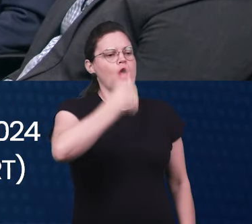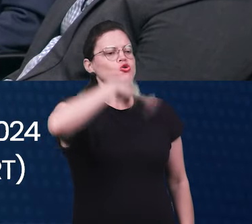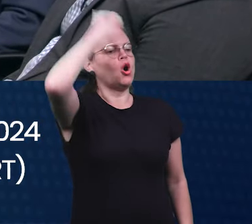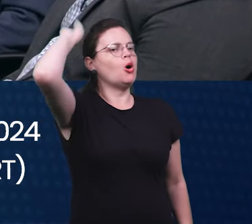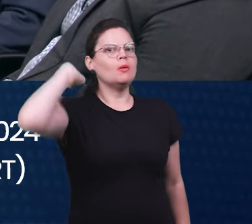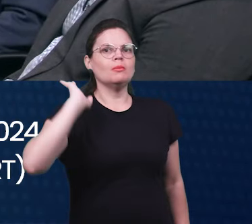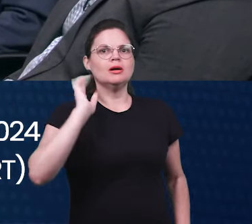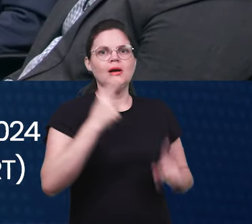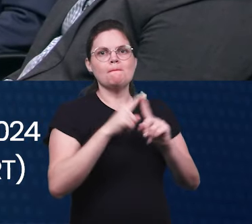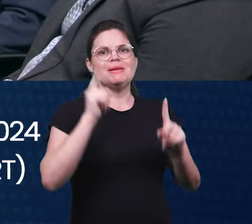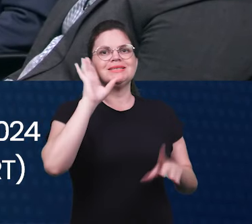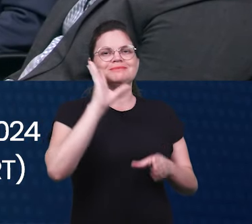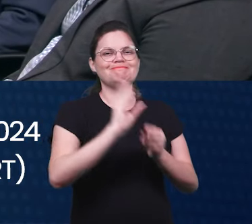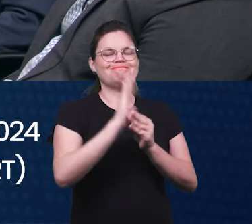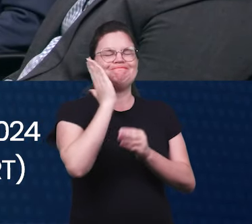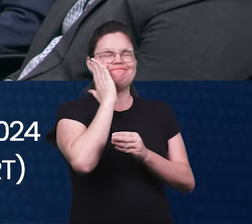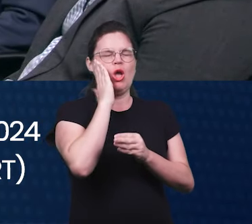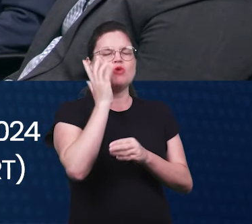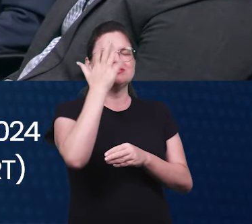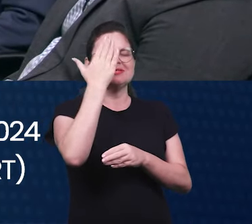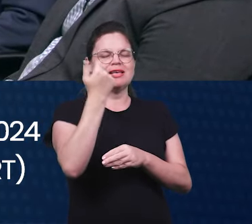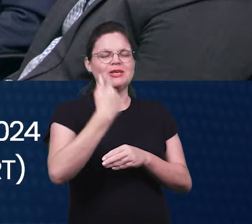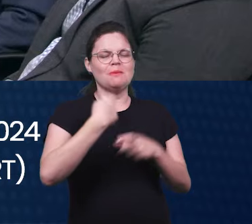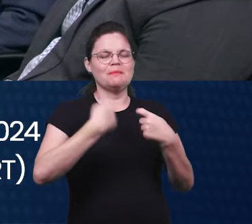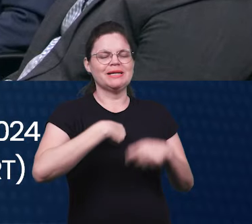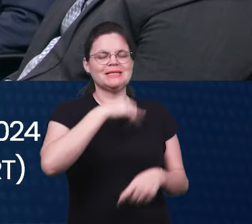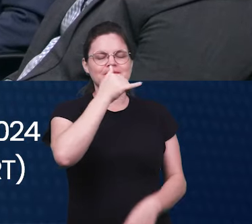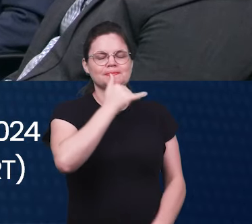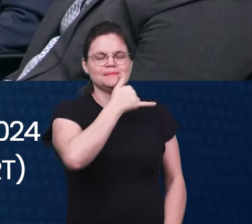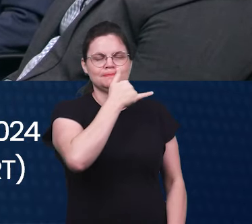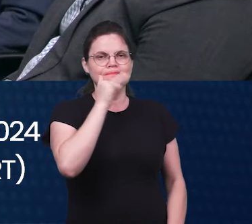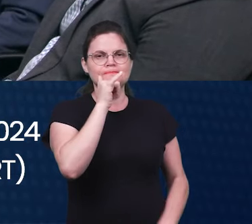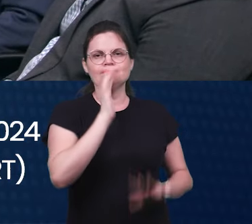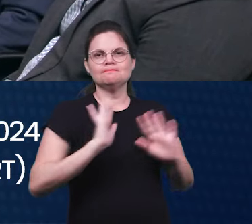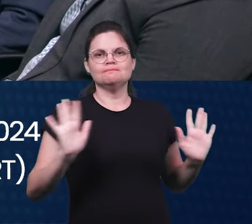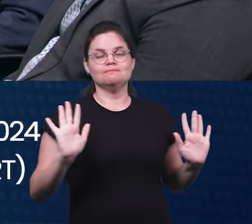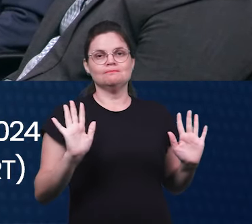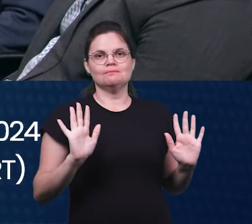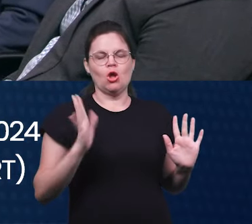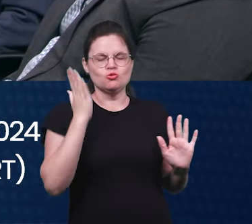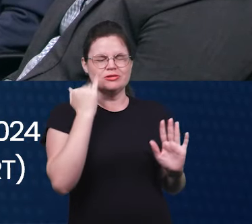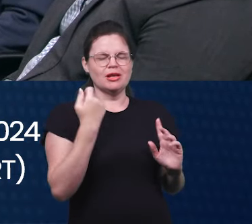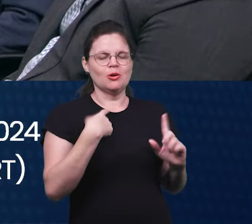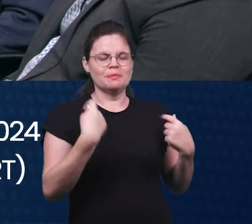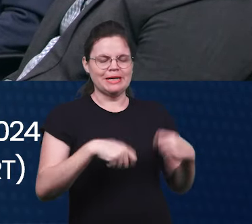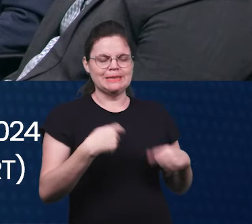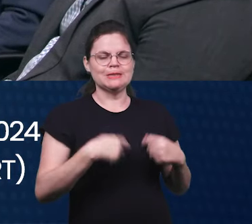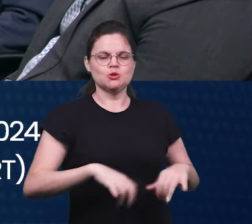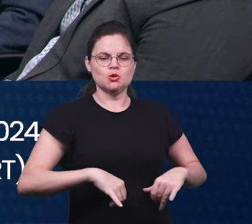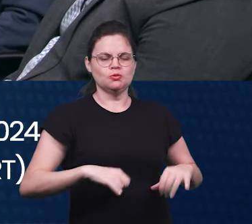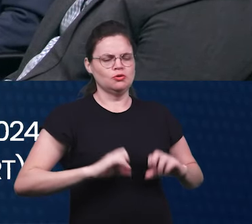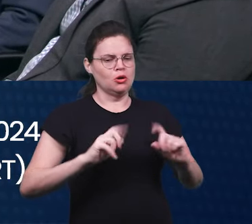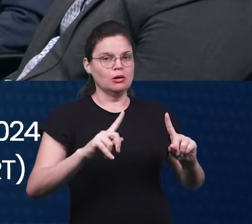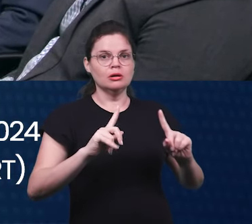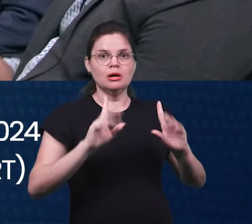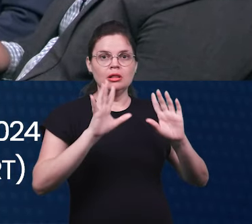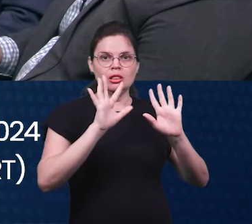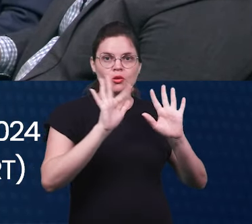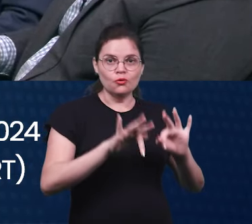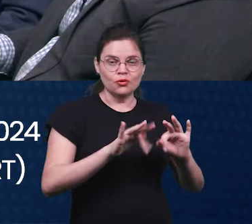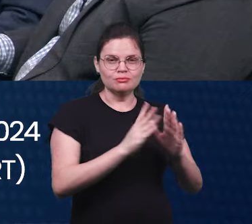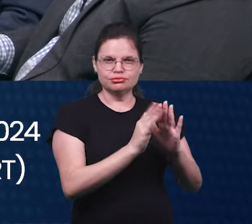tinha entendimento que tinha um propósito do Senhor de ir até Exatamente. Na hora que encerrou aquilo ali, o Senhor operou, ele falou assim, olha, agora eu só